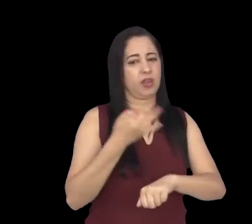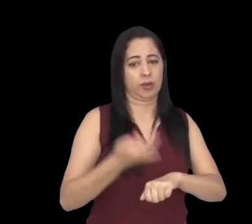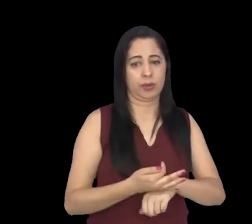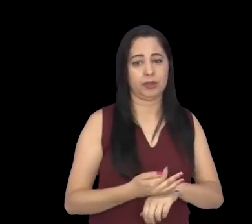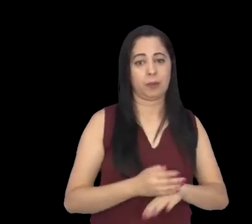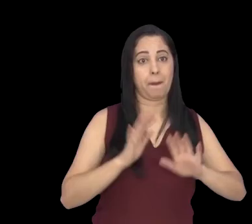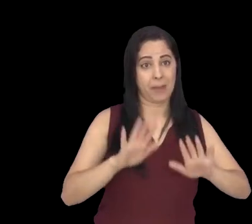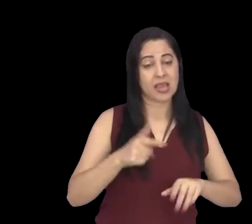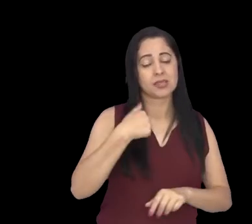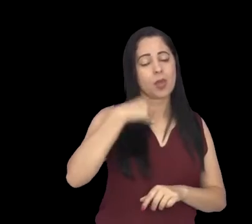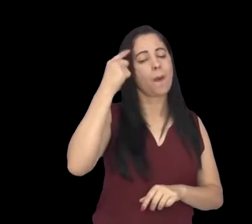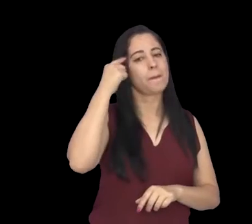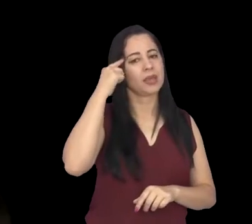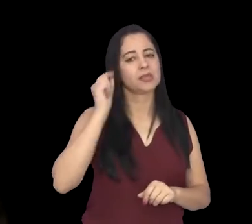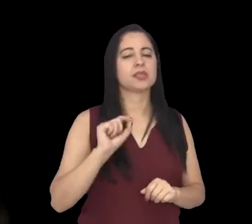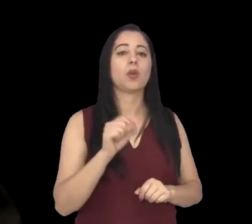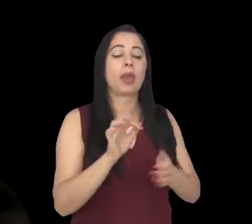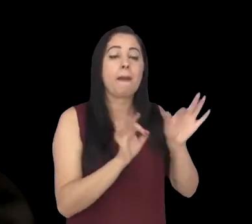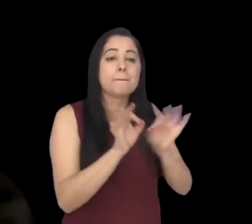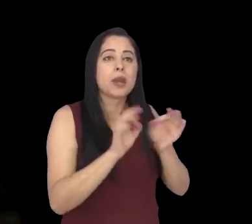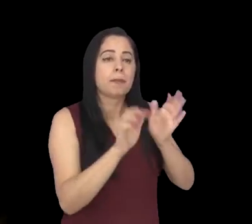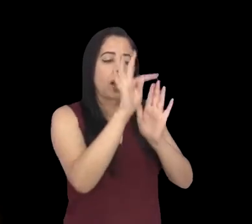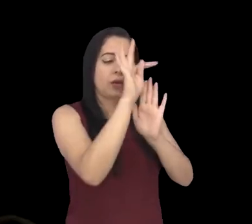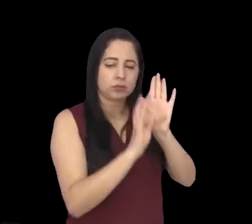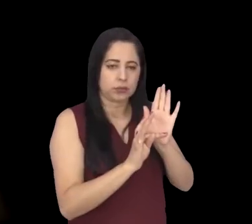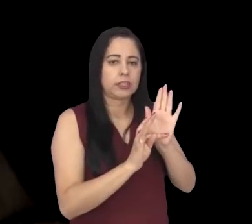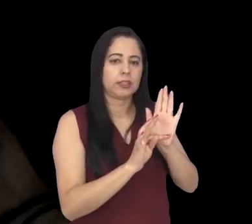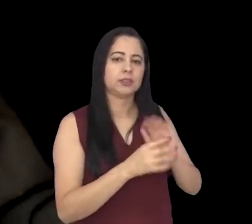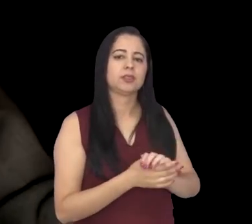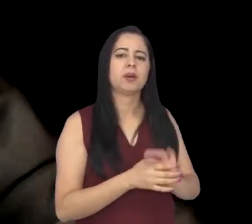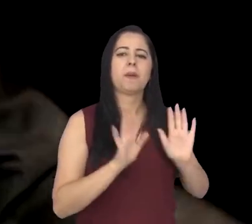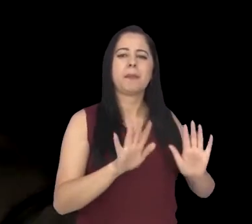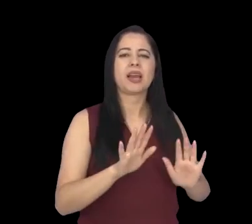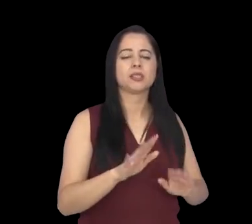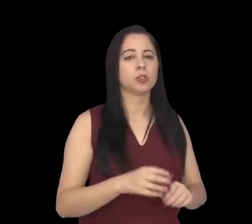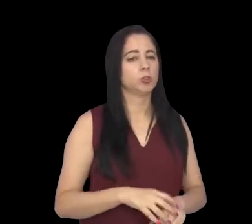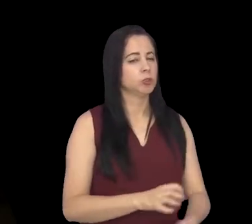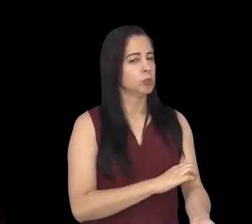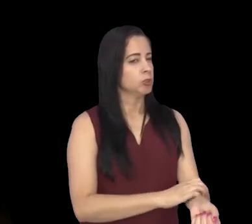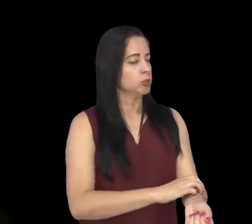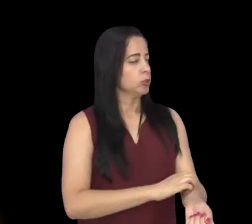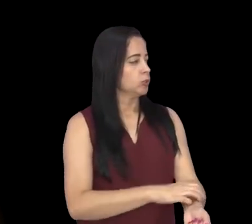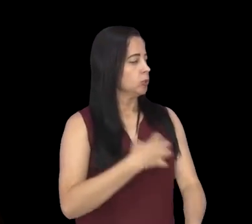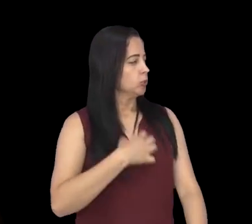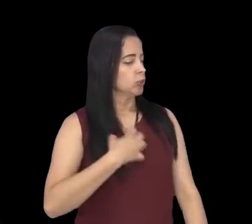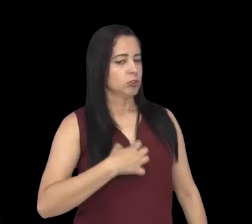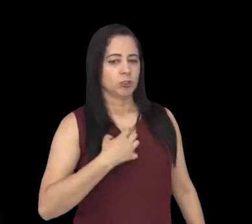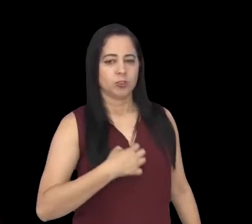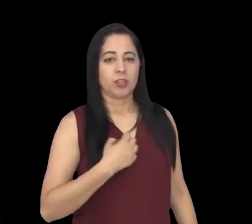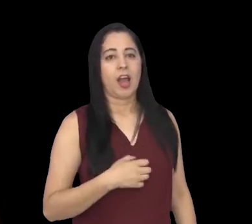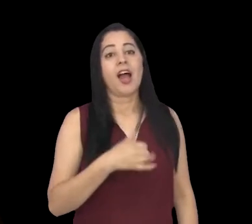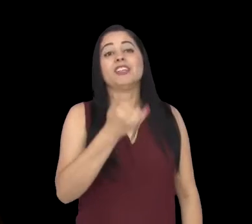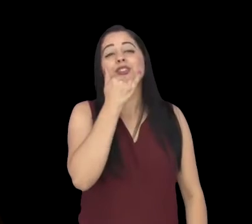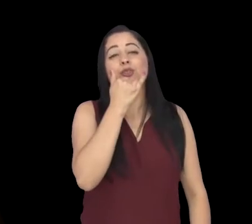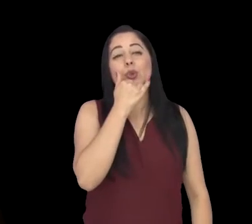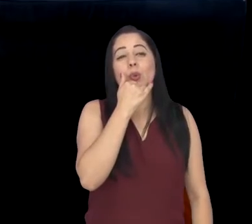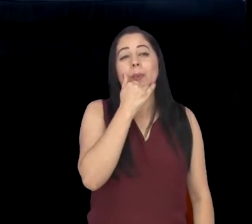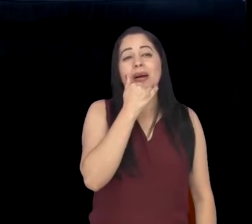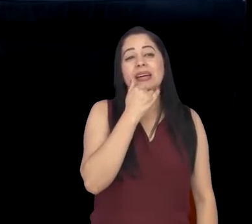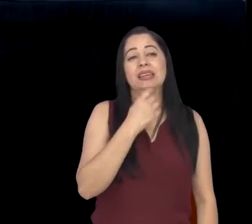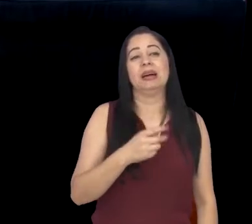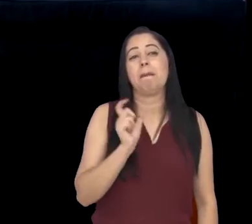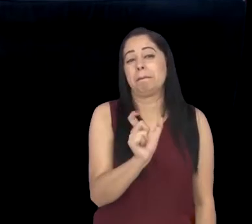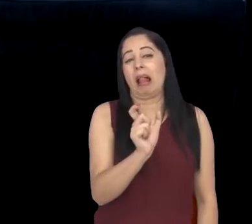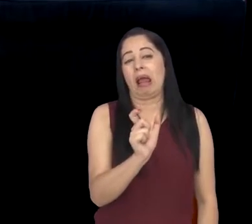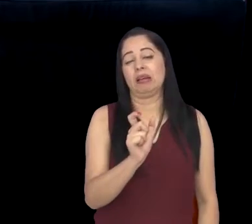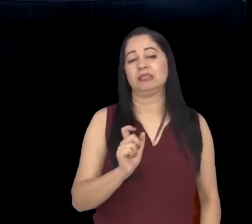eu pensei em fazer um texto. Eu cheguei a fazer. Cheguei. Mas eu fiquei tão puto. Desculpe.